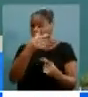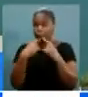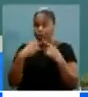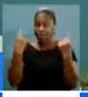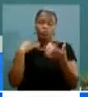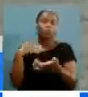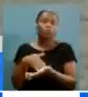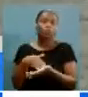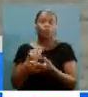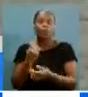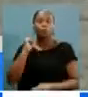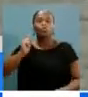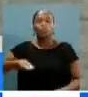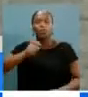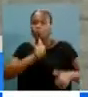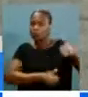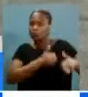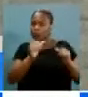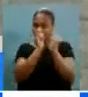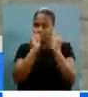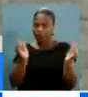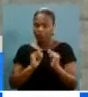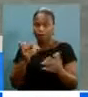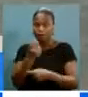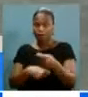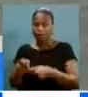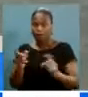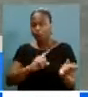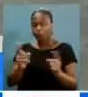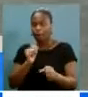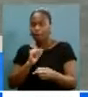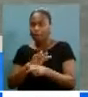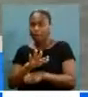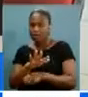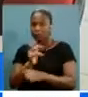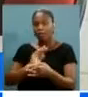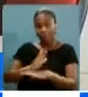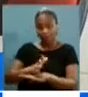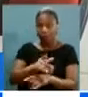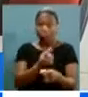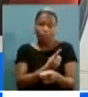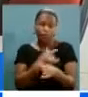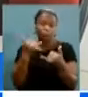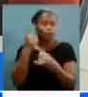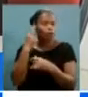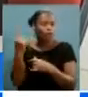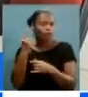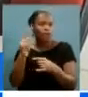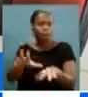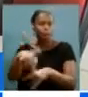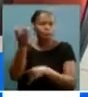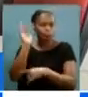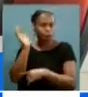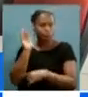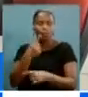esta segunda-feira pelo júri de concurso internacional da concessão de transportes marítimos, depois de ter sido ouvido em audição na Comissão